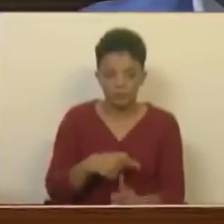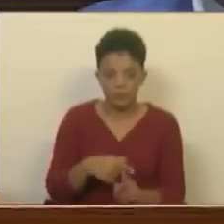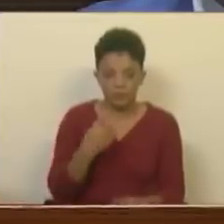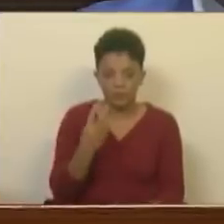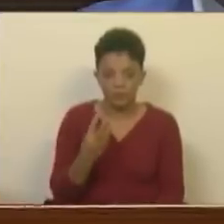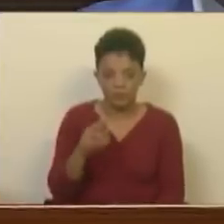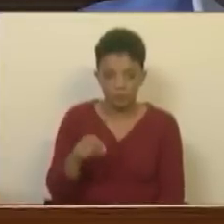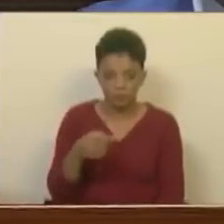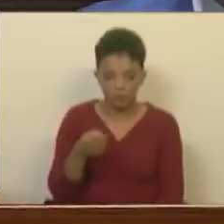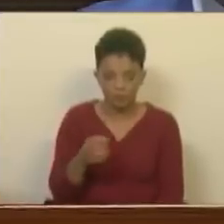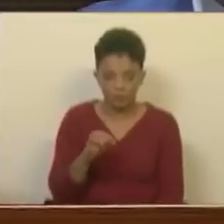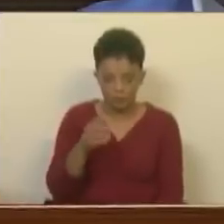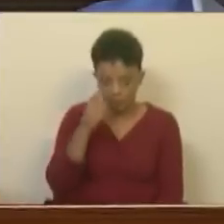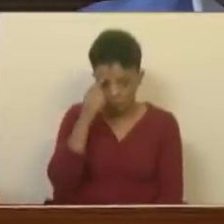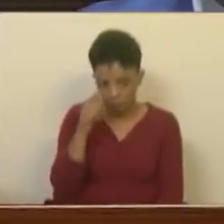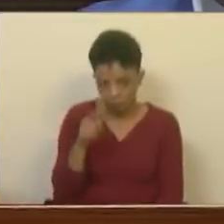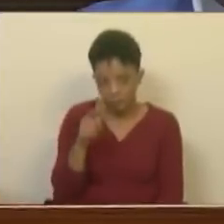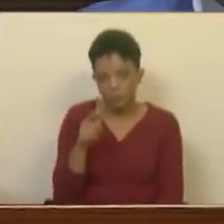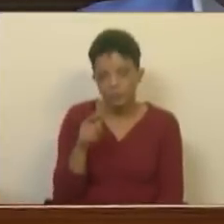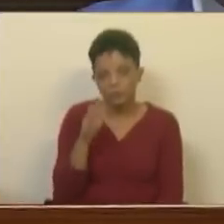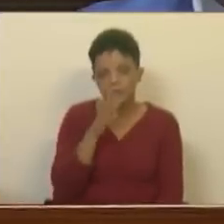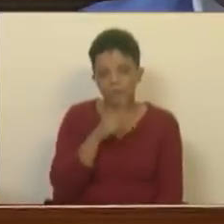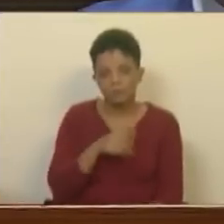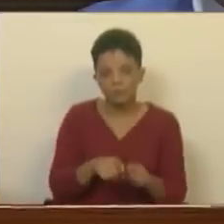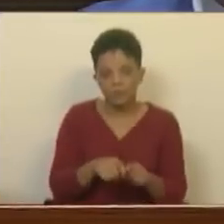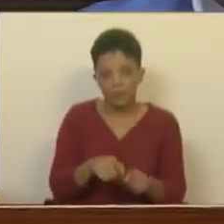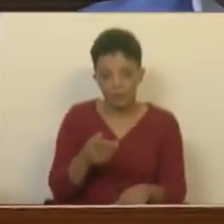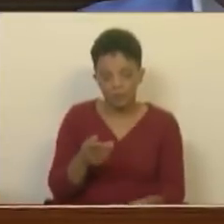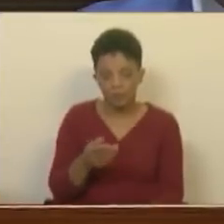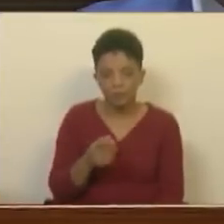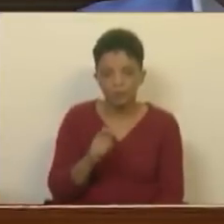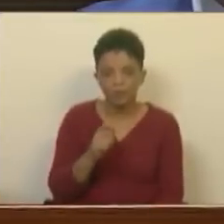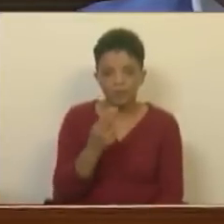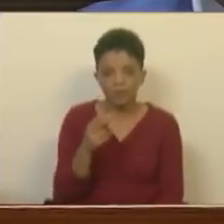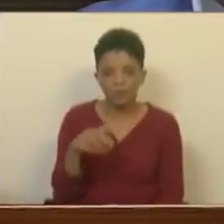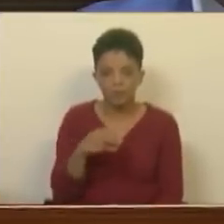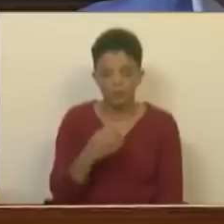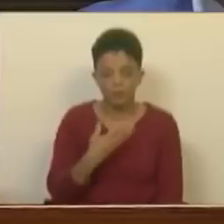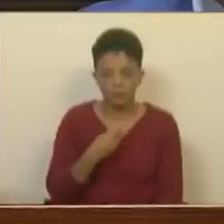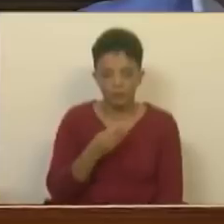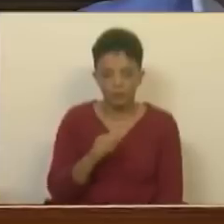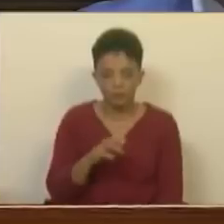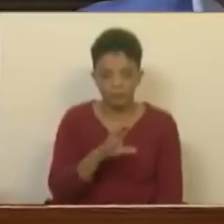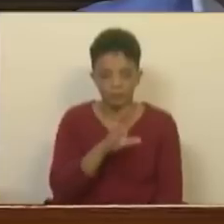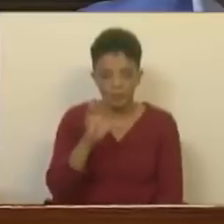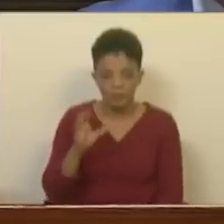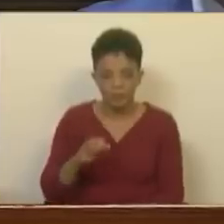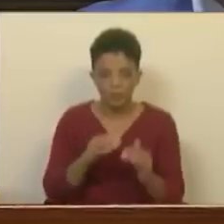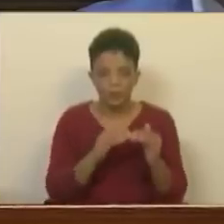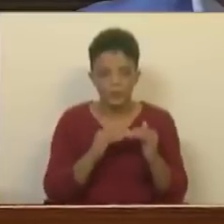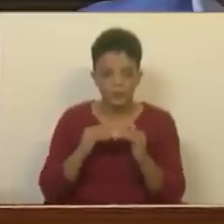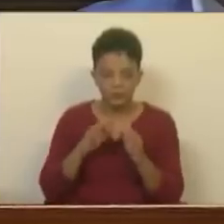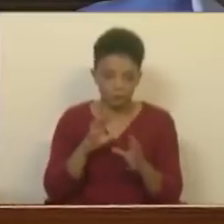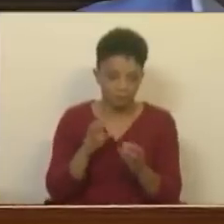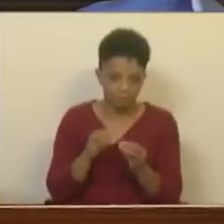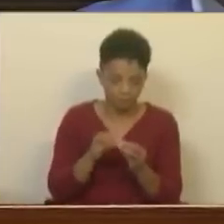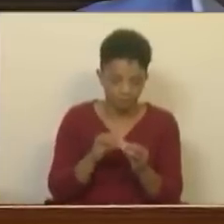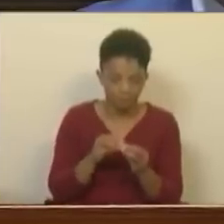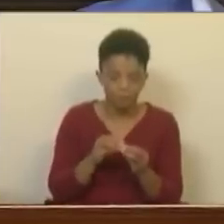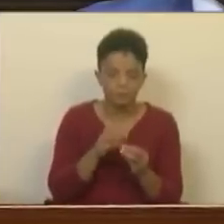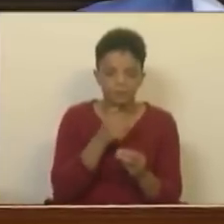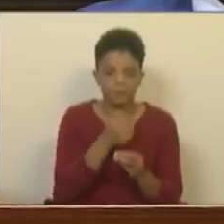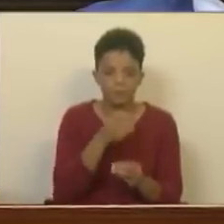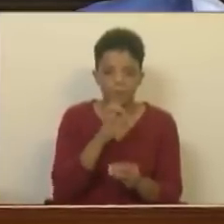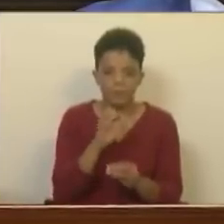3,9 como bem sabe o deputado Eurico brilhante Dias os países da coesão como um todo passaram